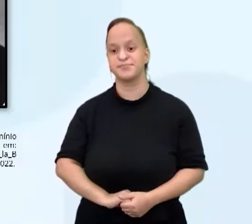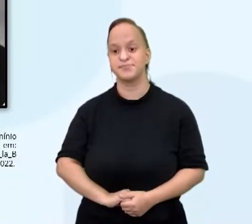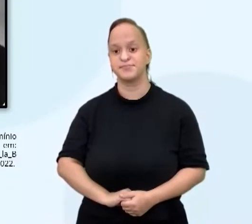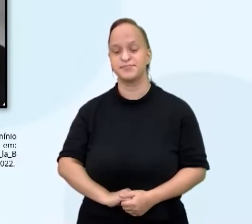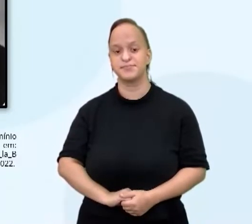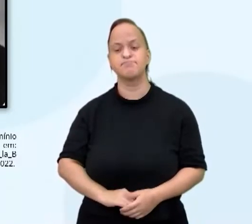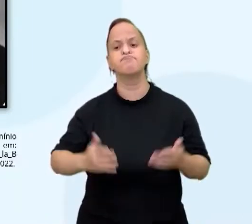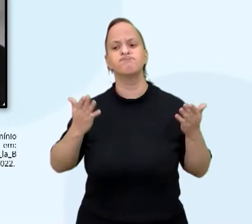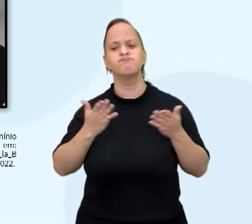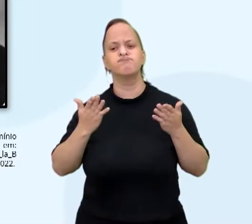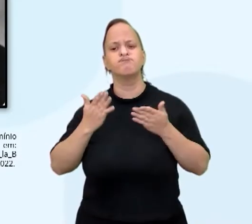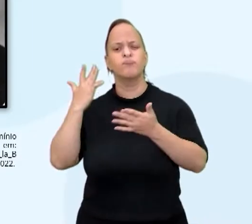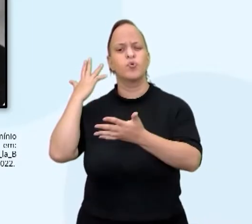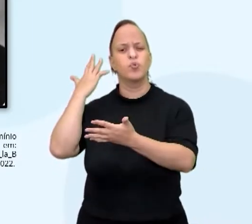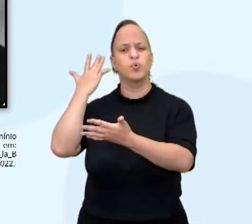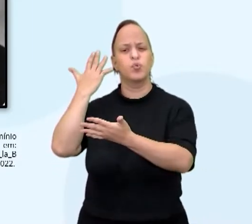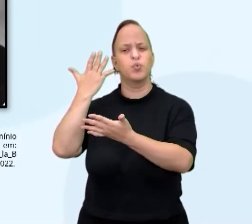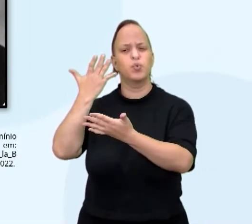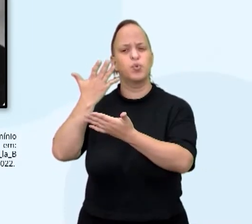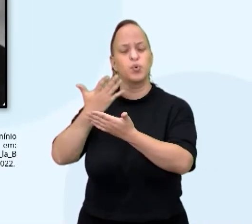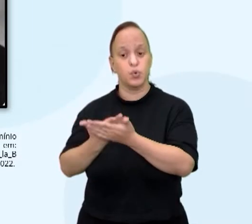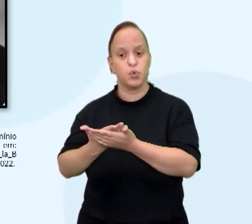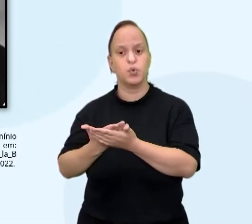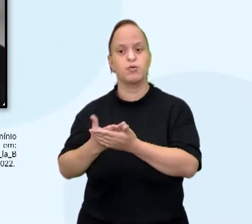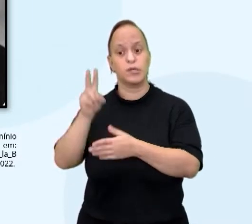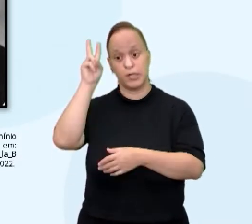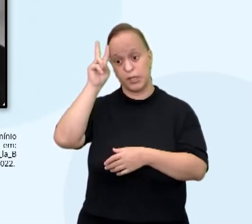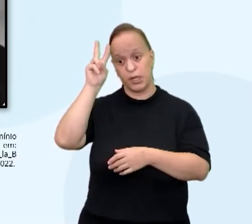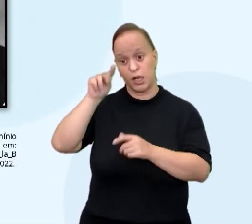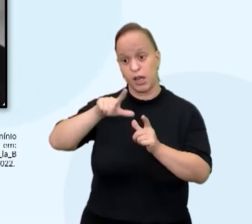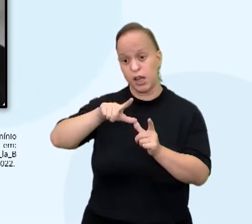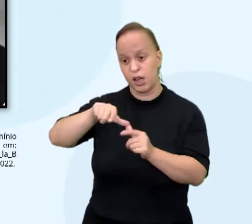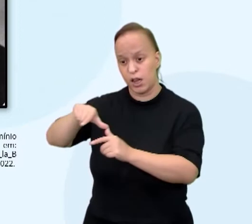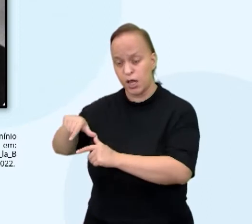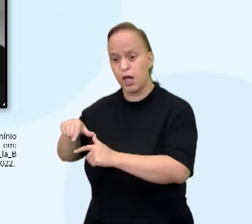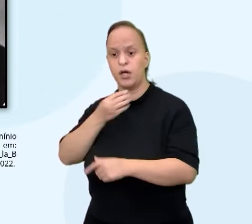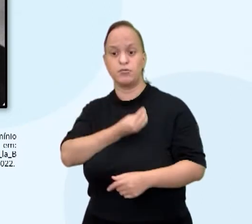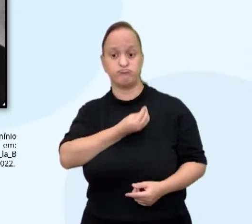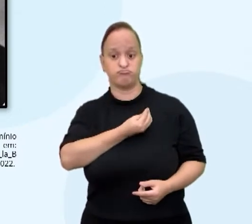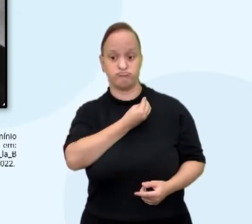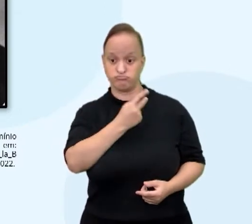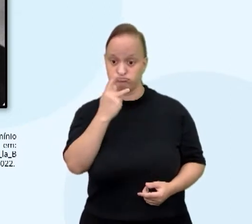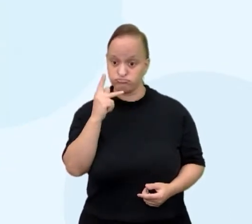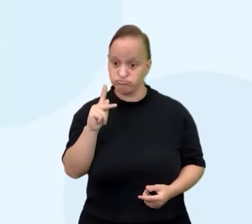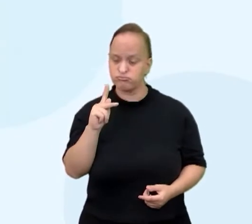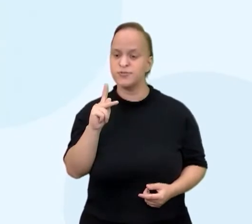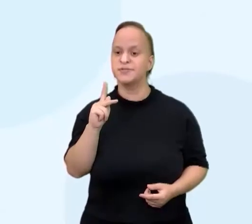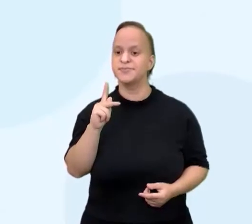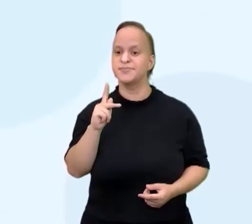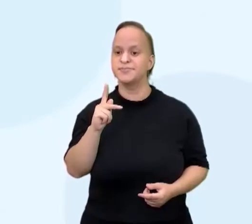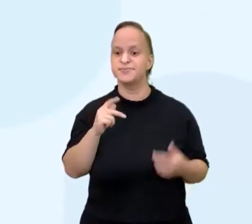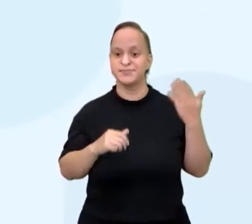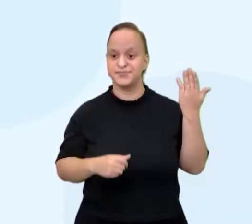E agora vamos recapitular o contexto histórico e geográfico da vida de La Blache. Vamos dar uma olhada